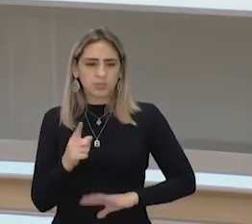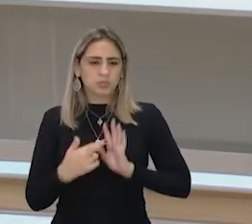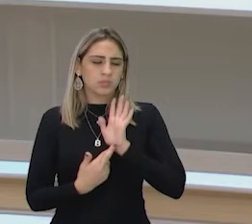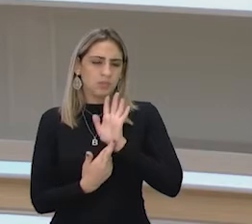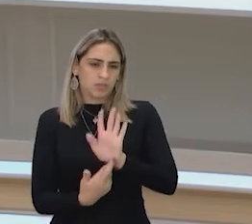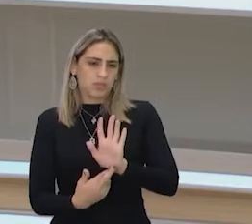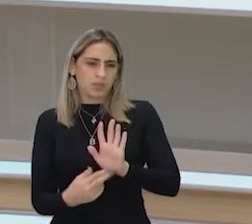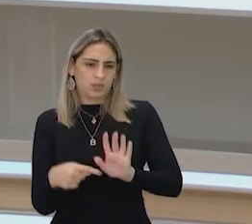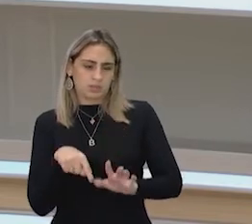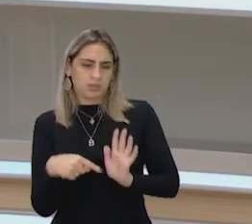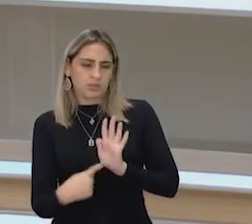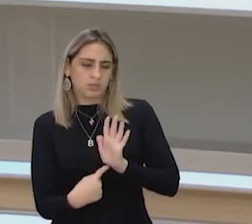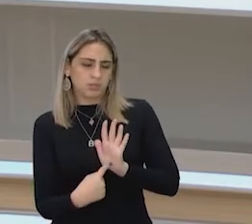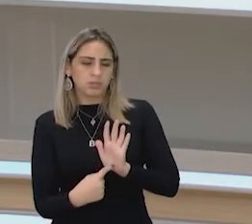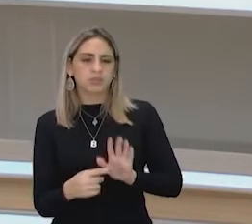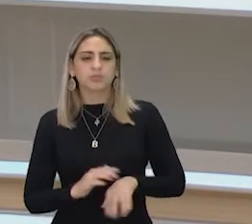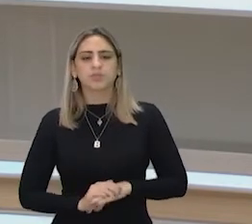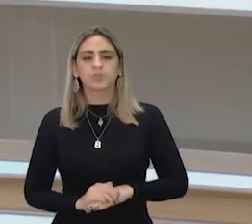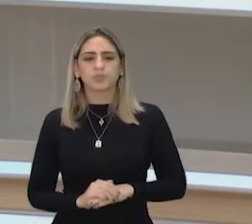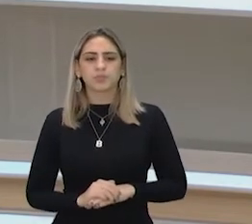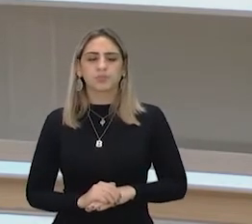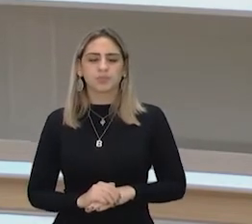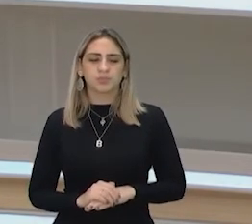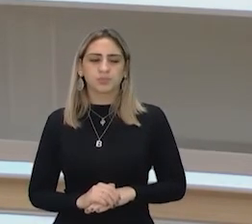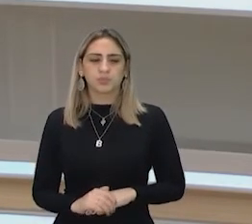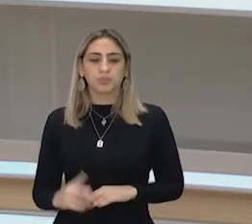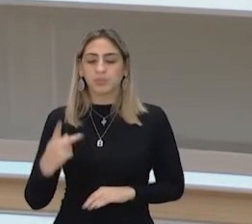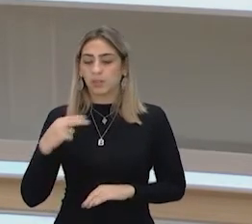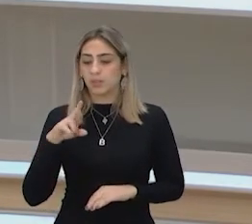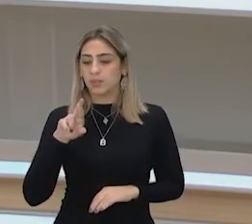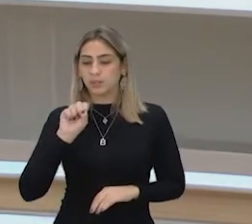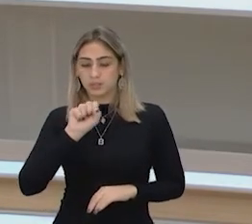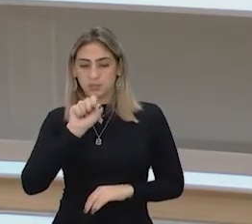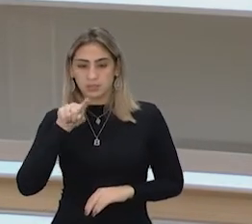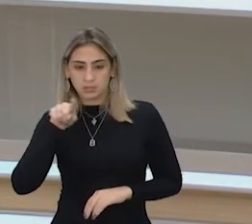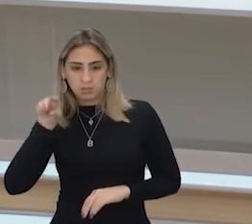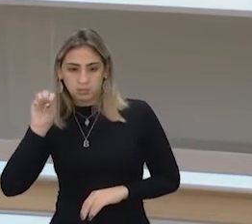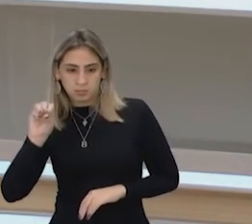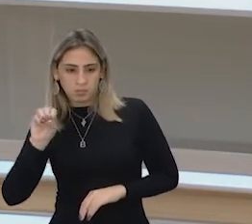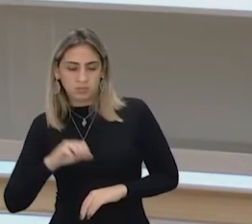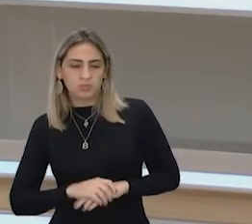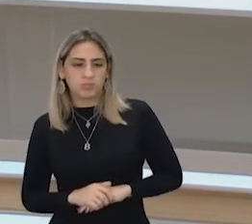referencial. E aqui no nível do mar, a pressão atmosférica é chamada de 1